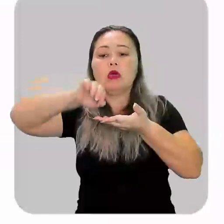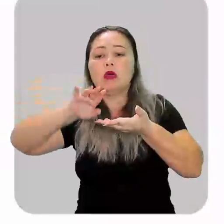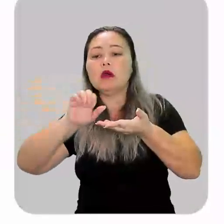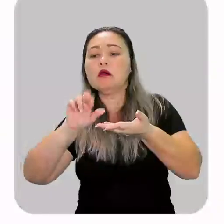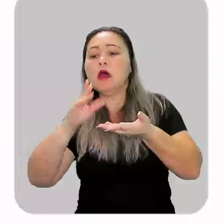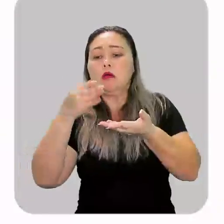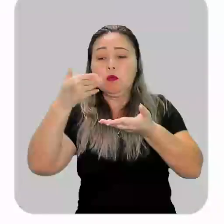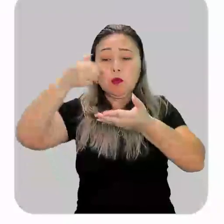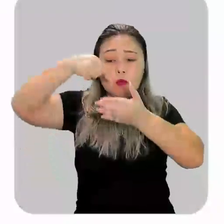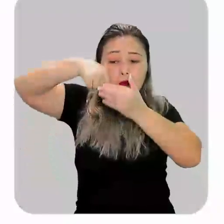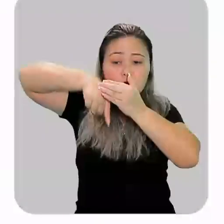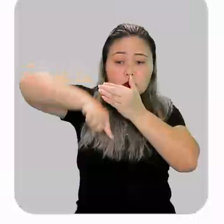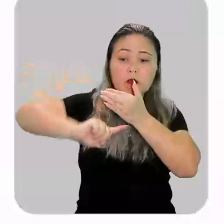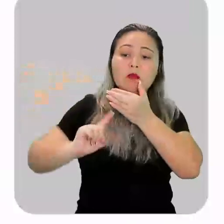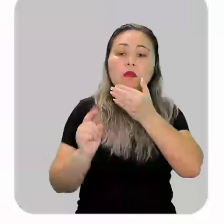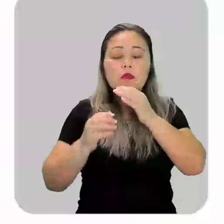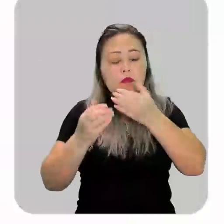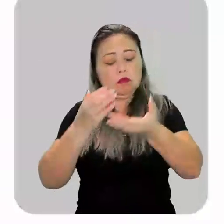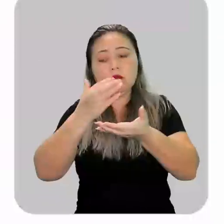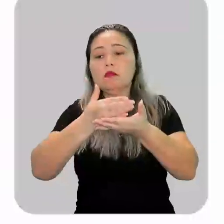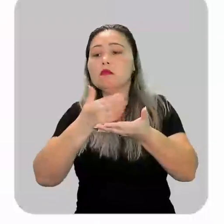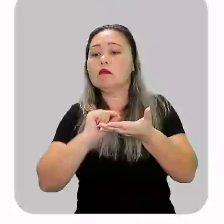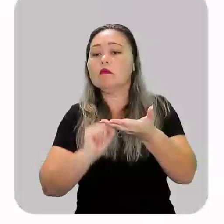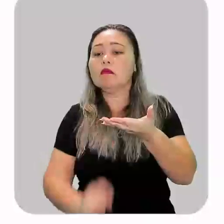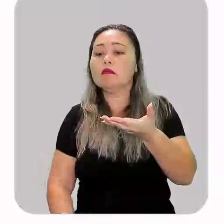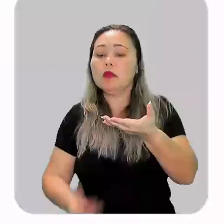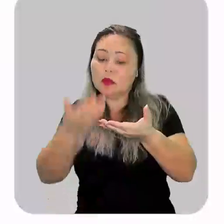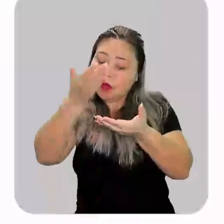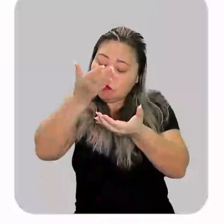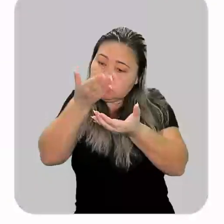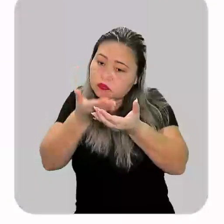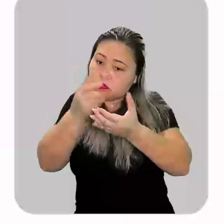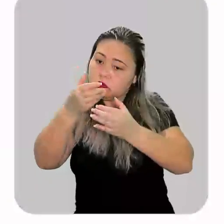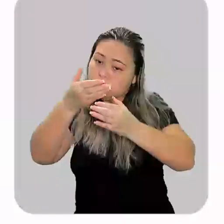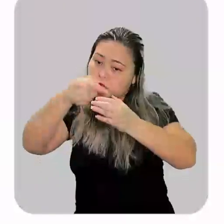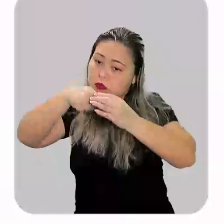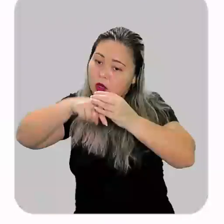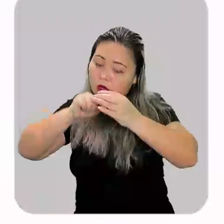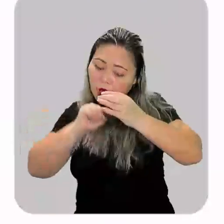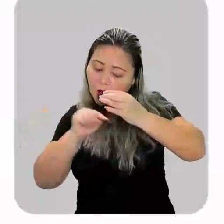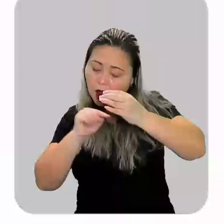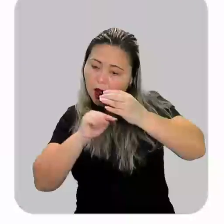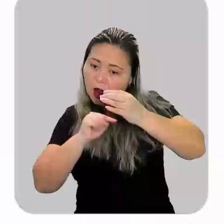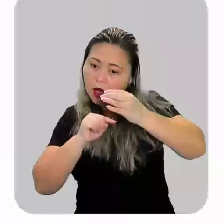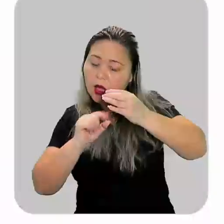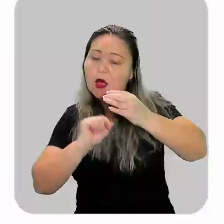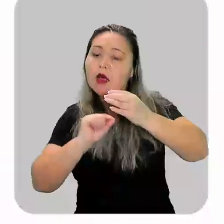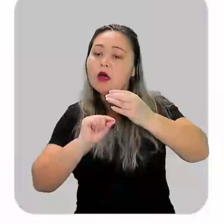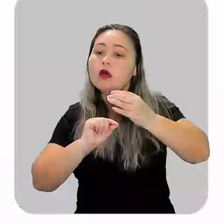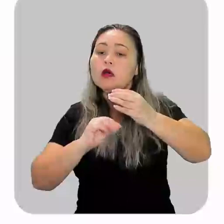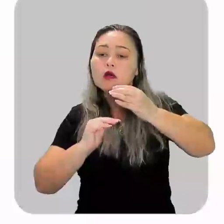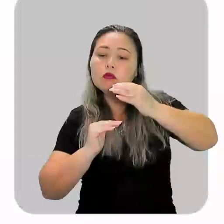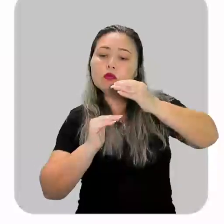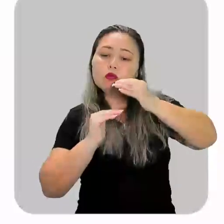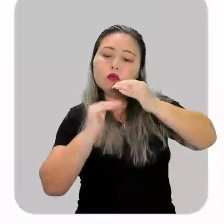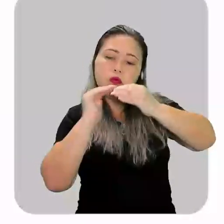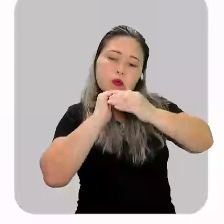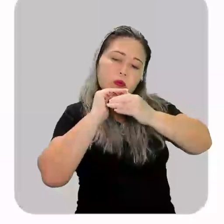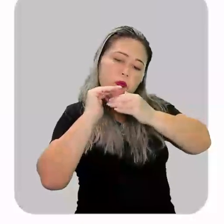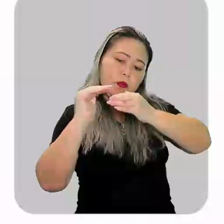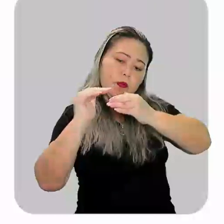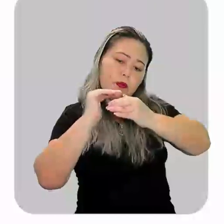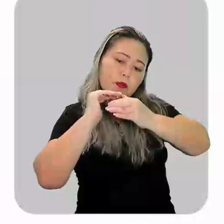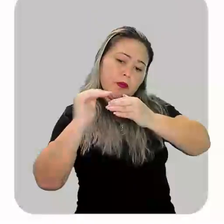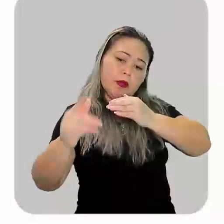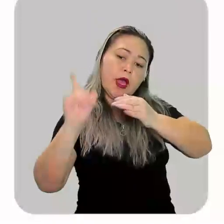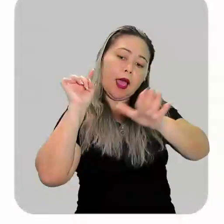limão. Ficou no fundo lá, presinho. Ele afundou, né? Ficou tudo lá e o refrigerante está no limite, na borda.